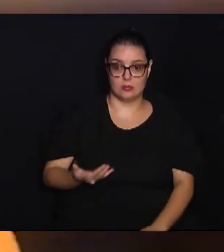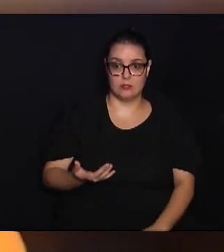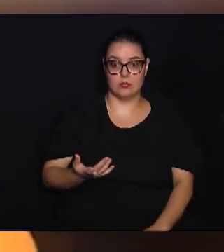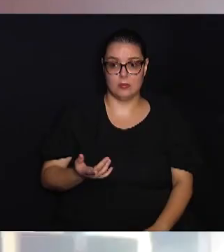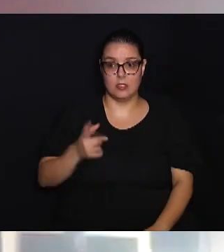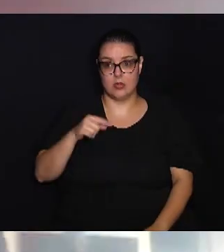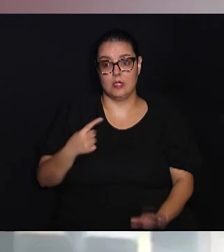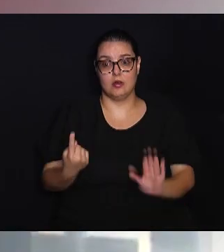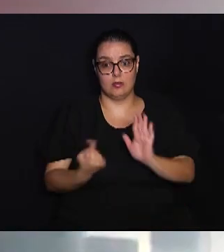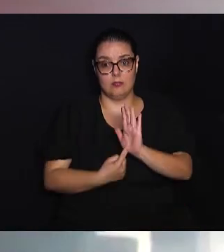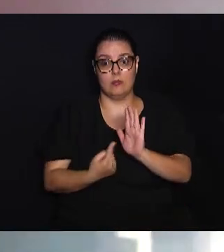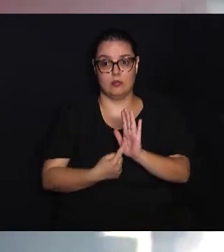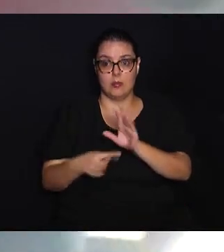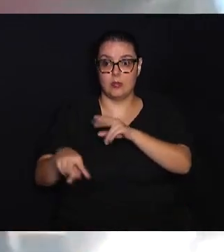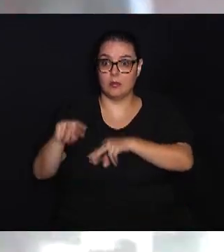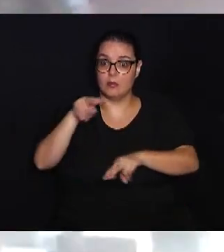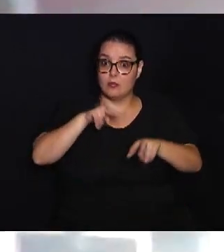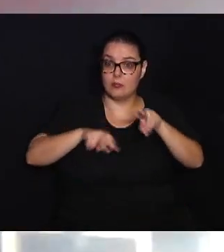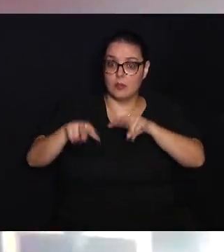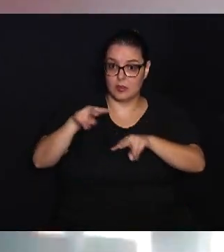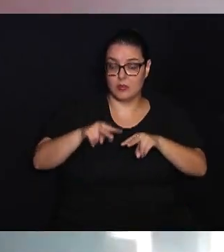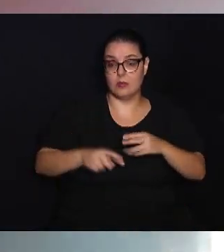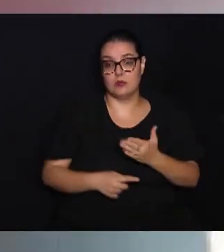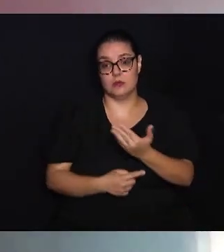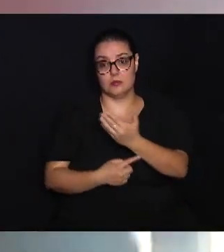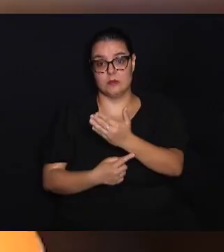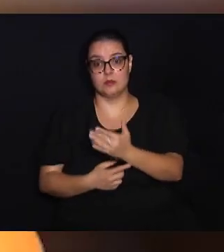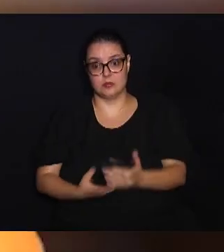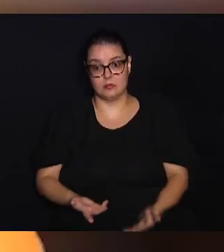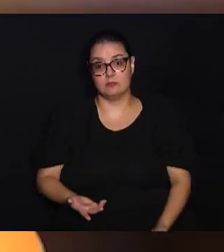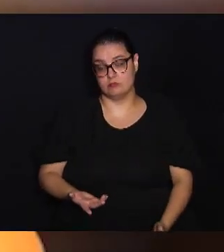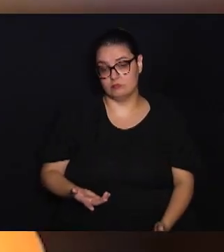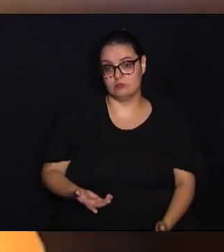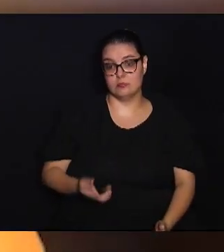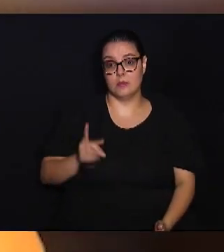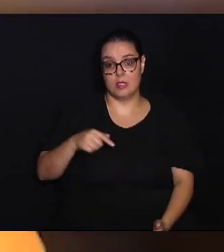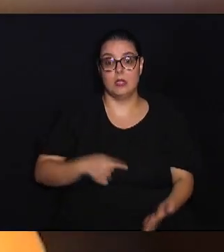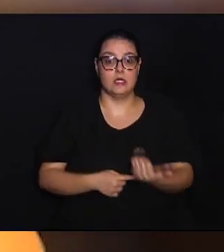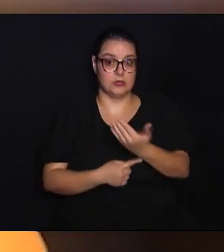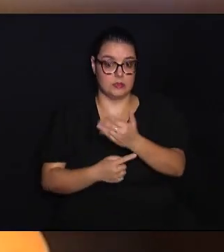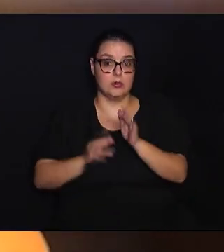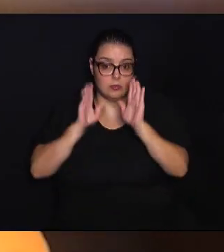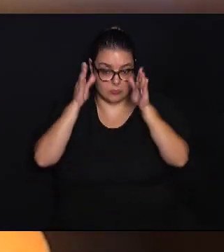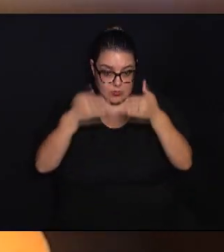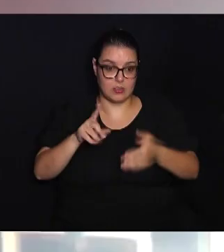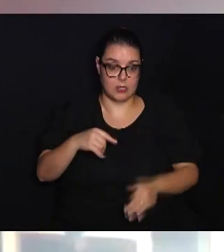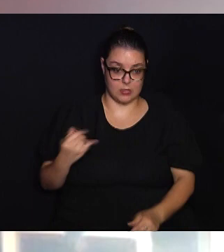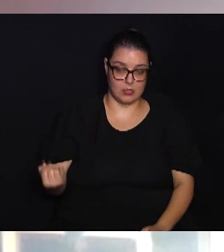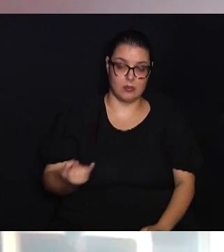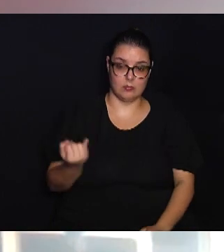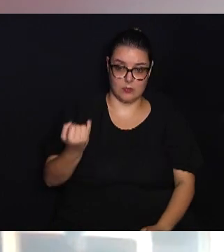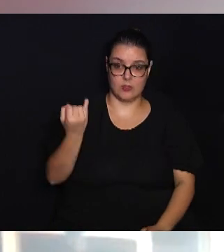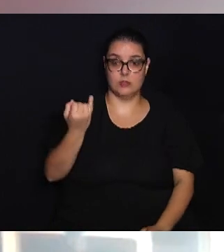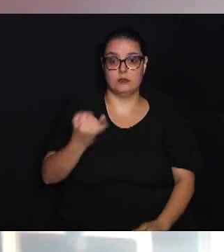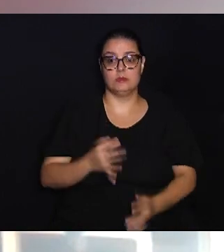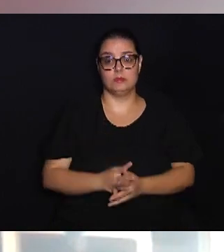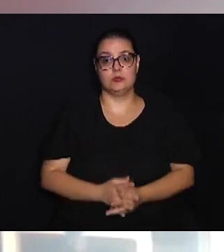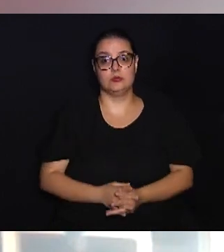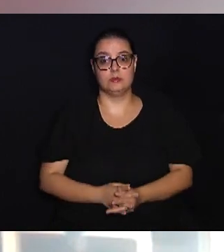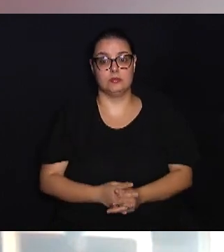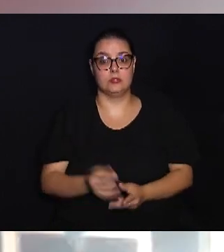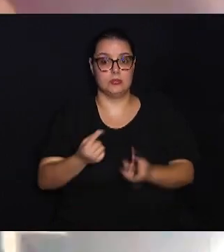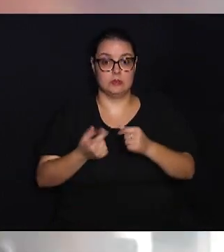Então realmente é é é uma marca uma visão como tecnologia como fogo tecnologia como foco isso é